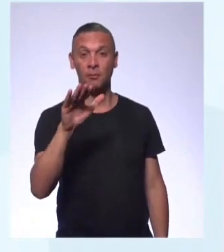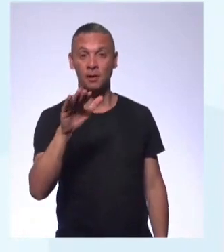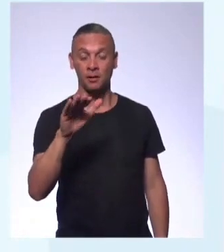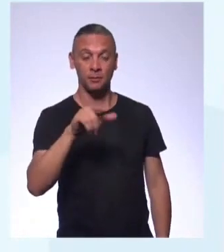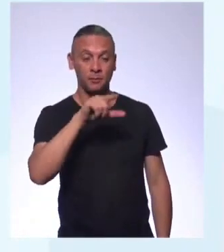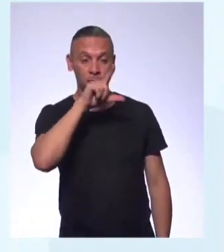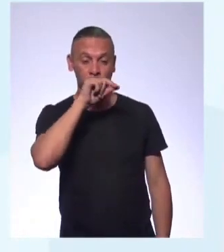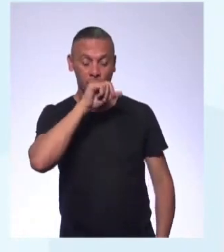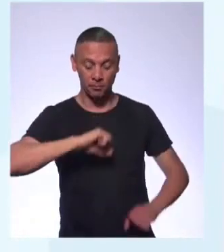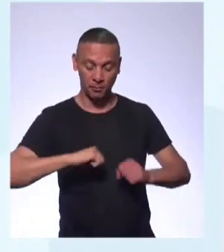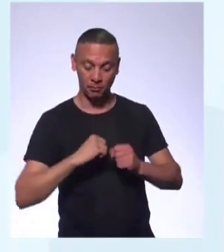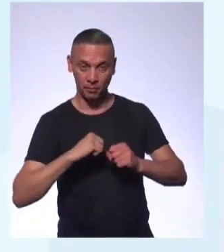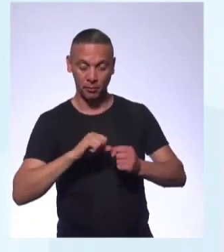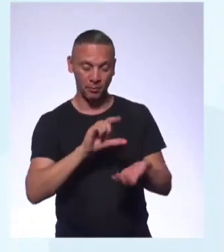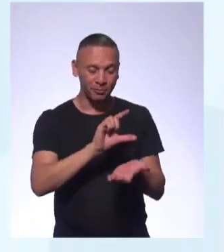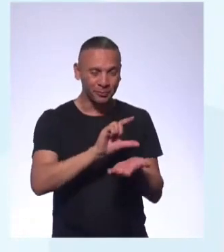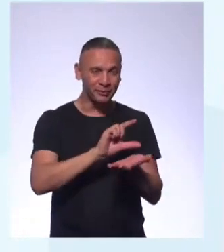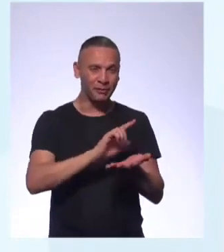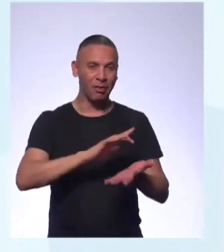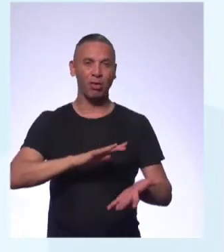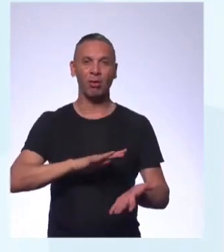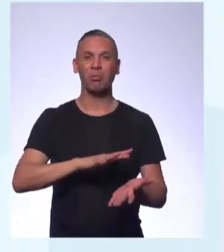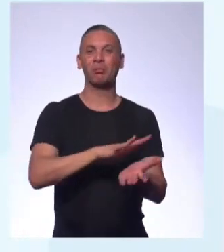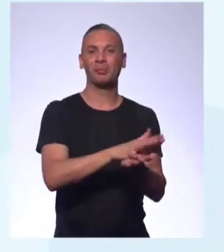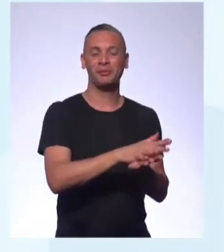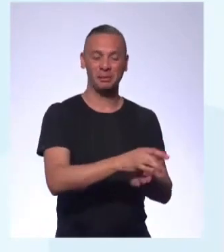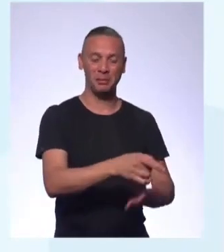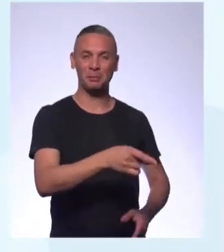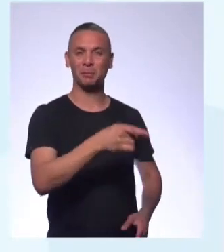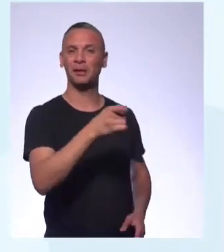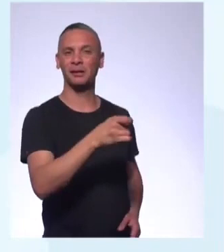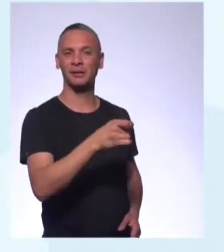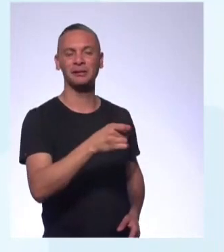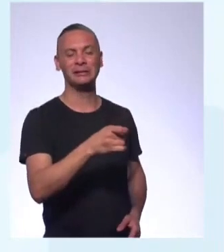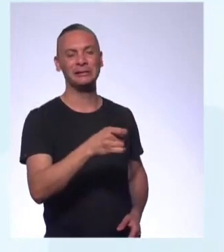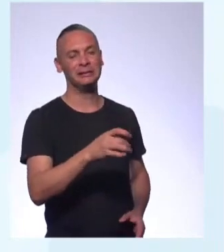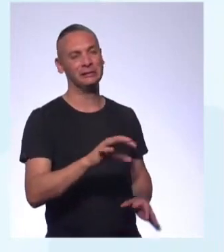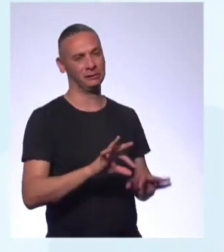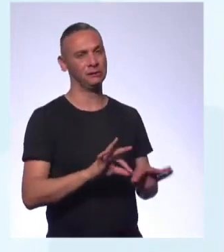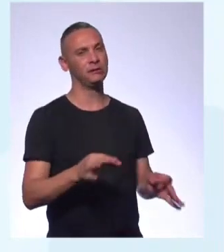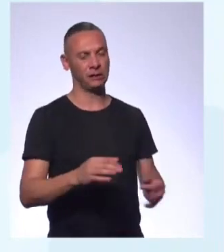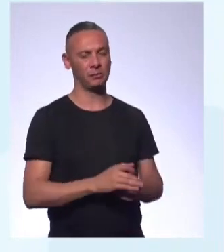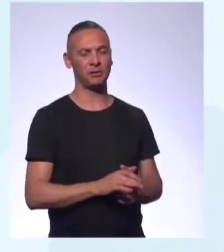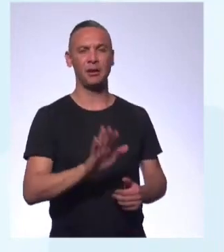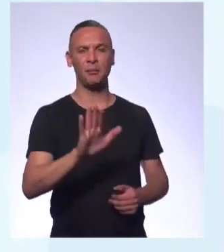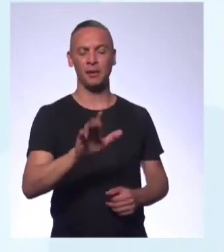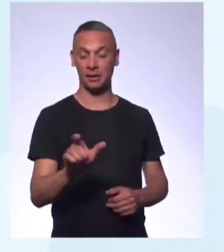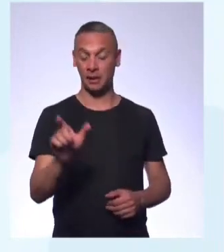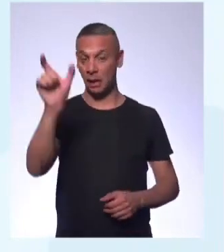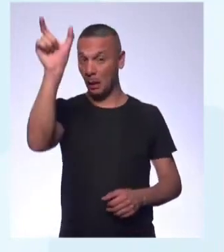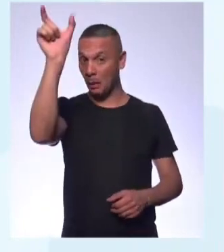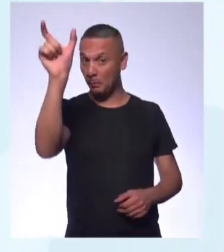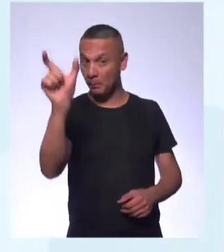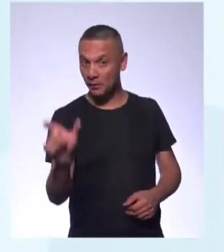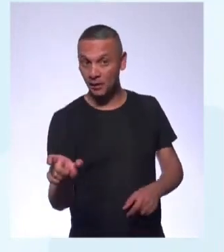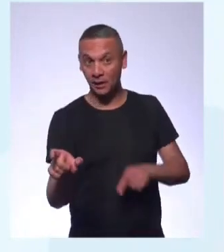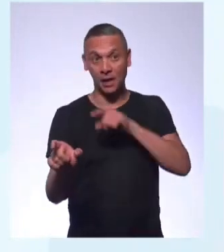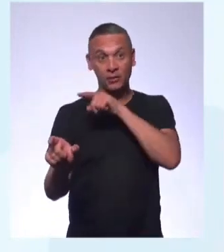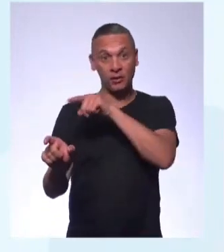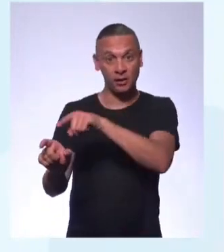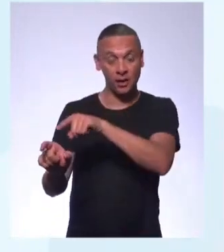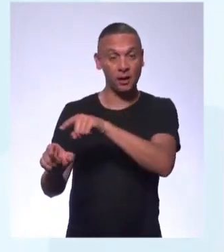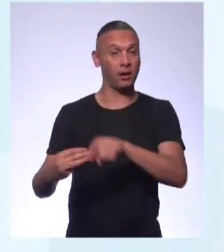das possibilidades da narrativa, é um fato menor. O que isso revela sobre a personalidade e vida